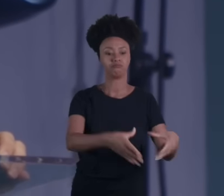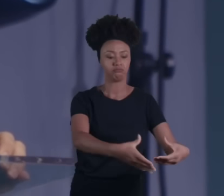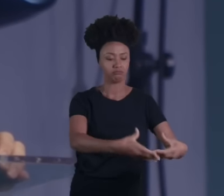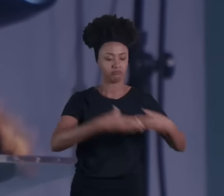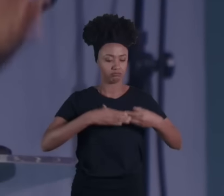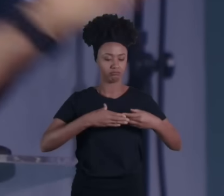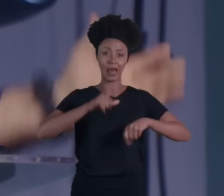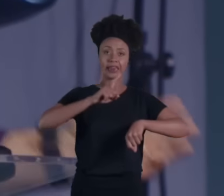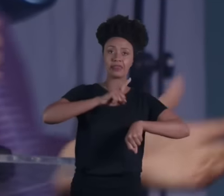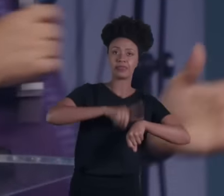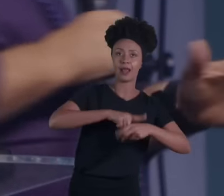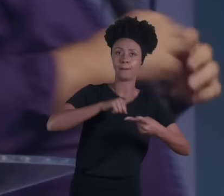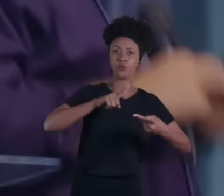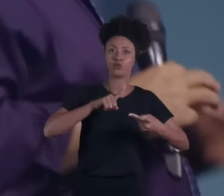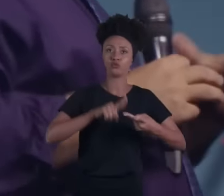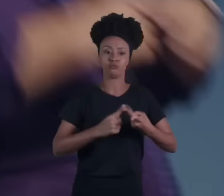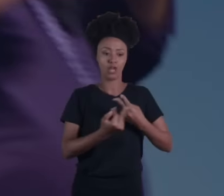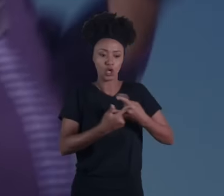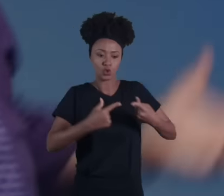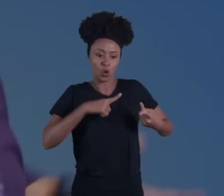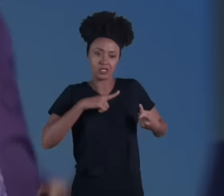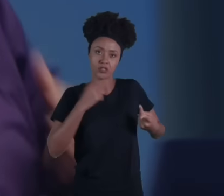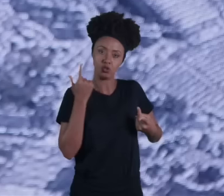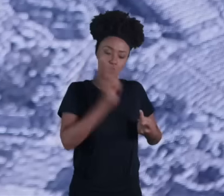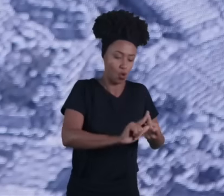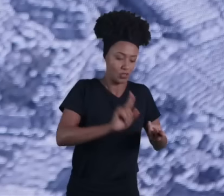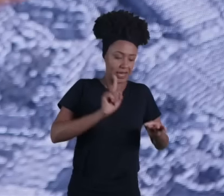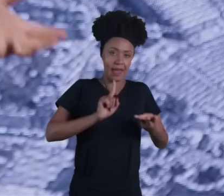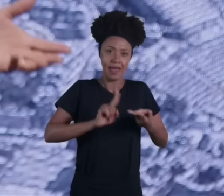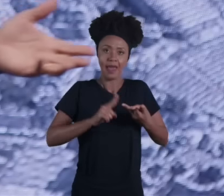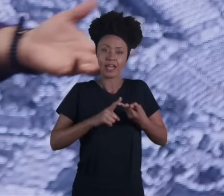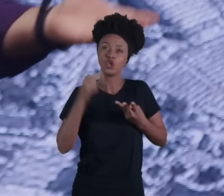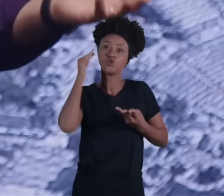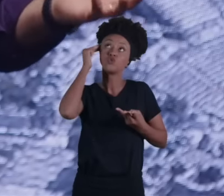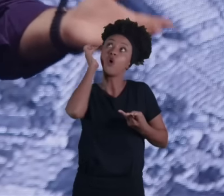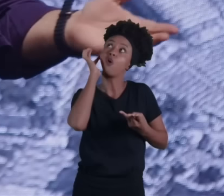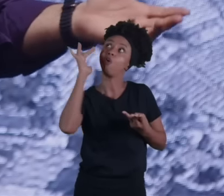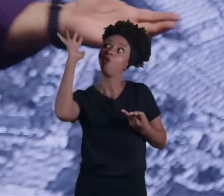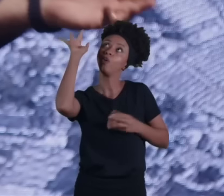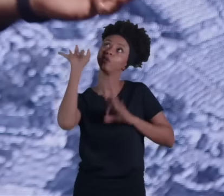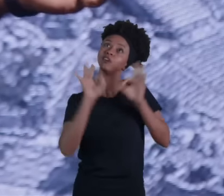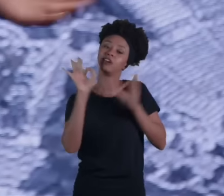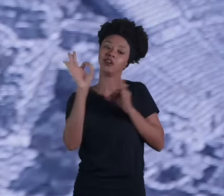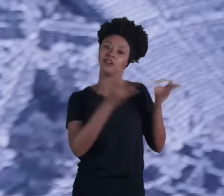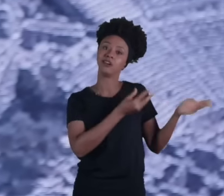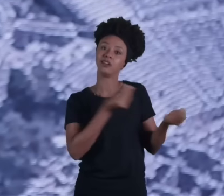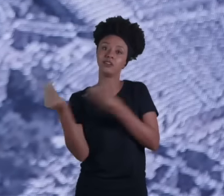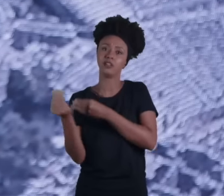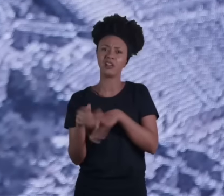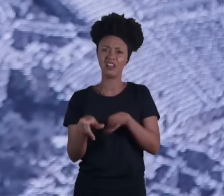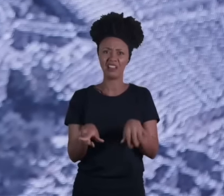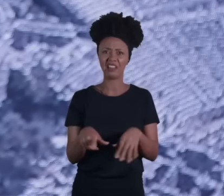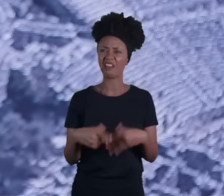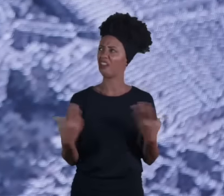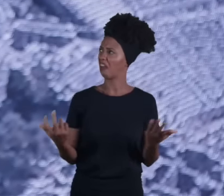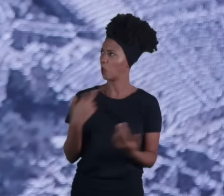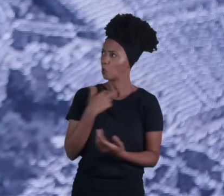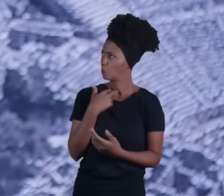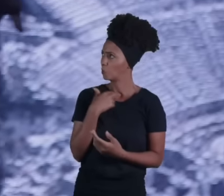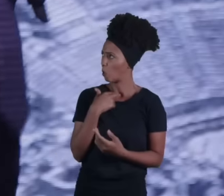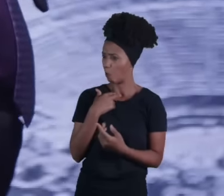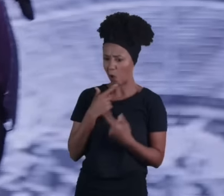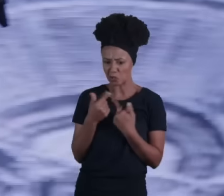seu sonho. Ah, quer dizer que, pastor, que eu não posso me alegrar em conquistar as coisas? Claro que pode. Ele é pai, ele te dá todas